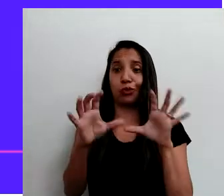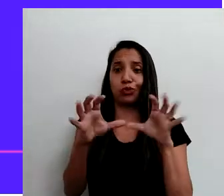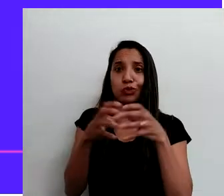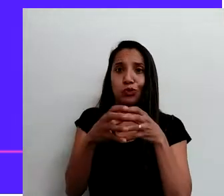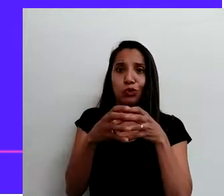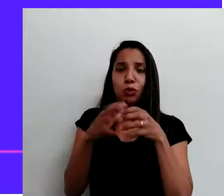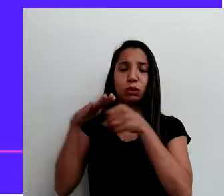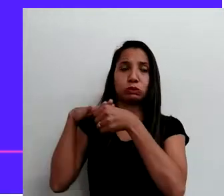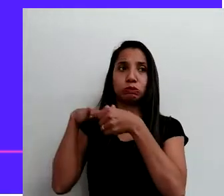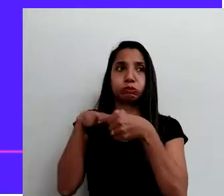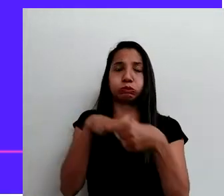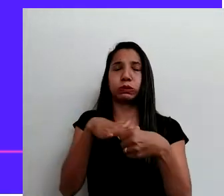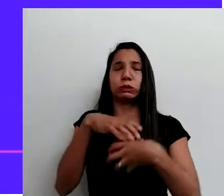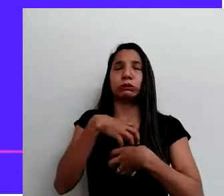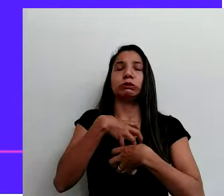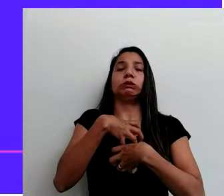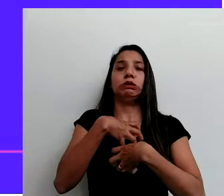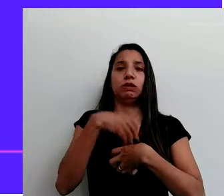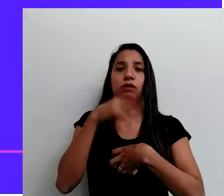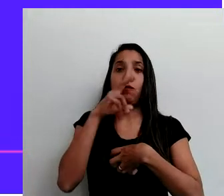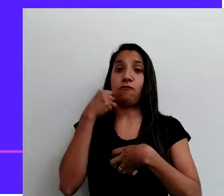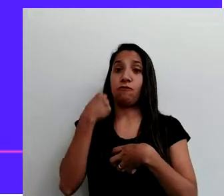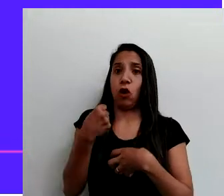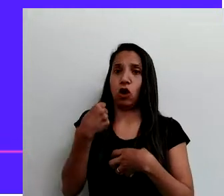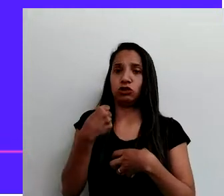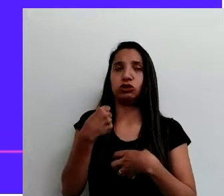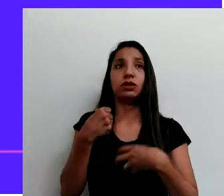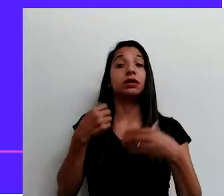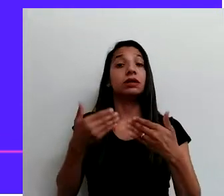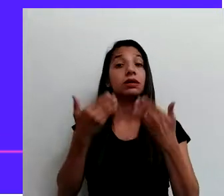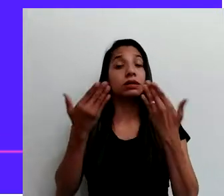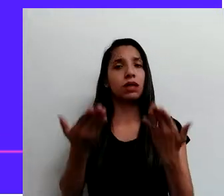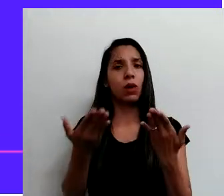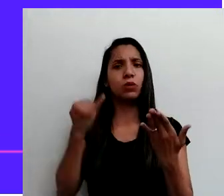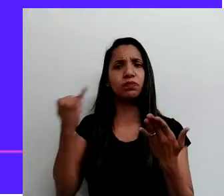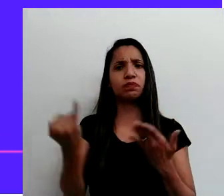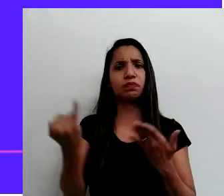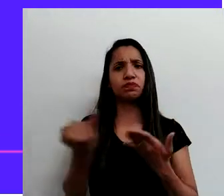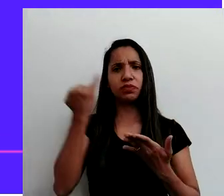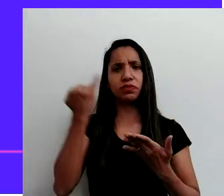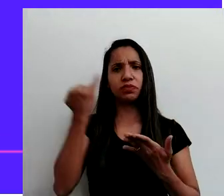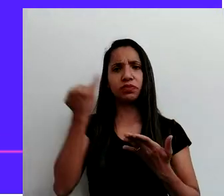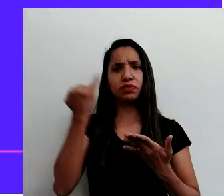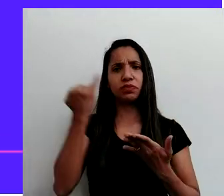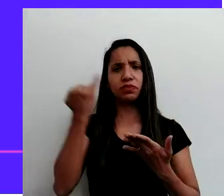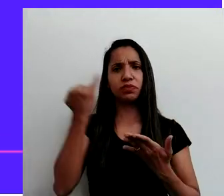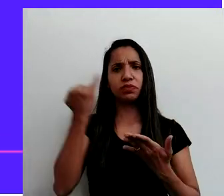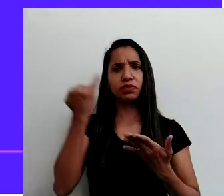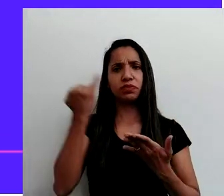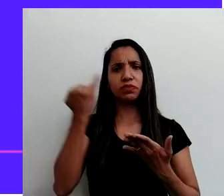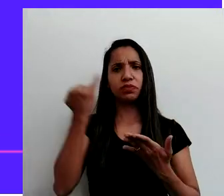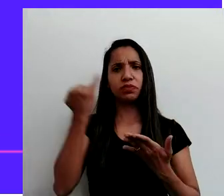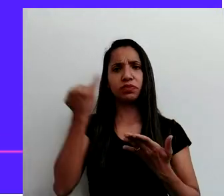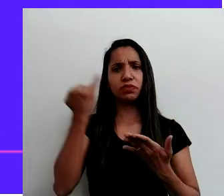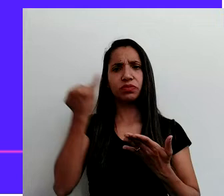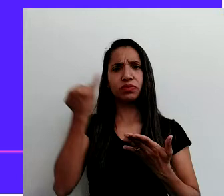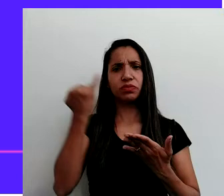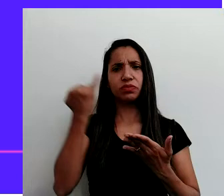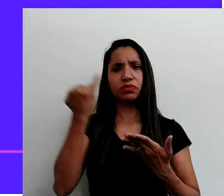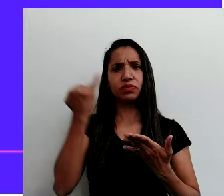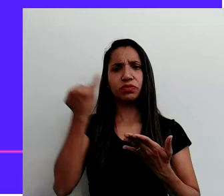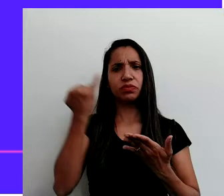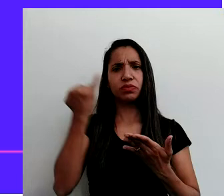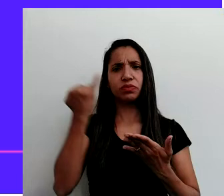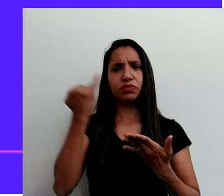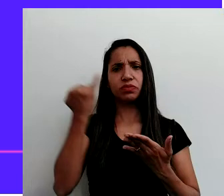né? Então, é importante falar sobre o que a gente faz para dizer que a gente se posiciona de uma forma diferente nessa proposta